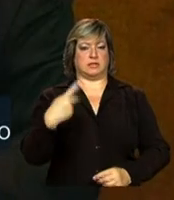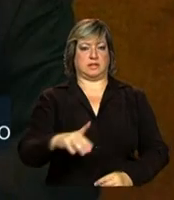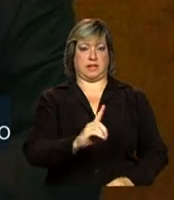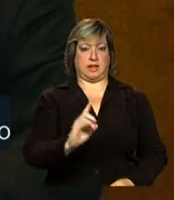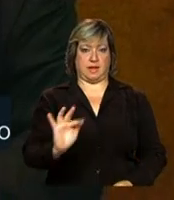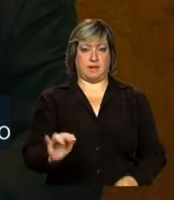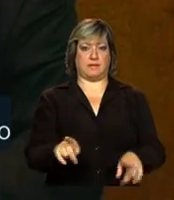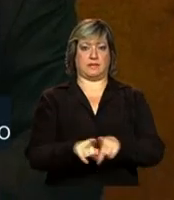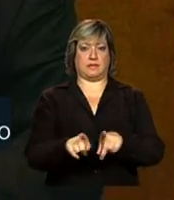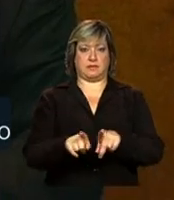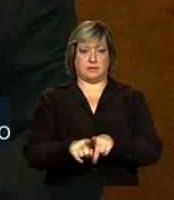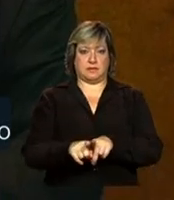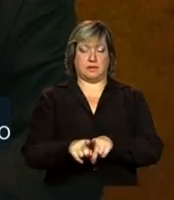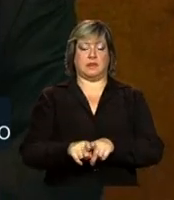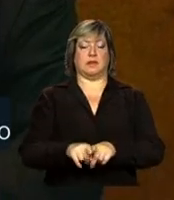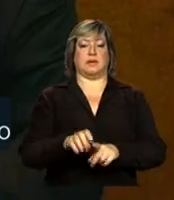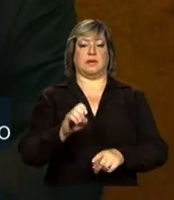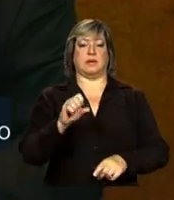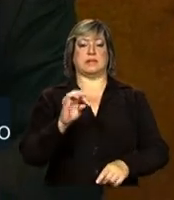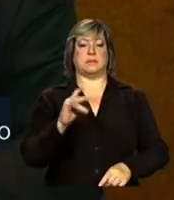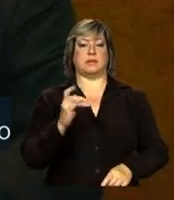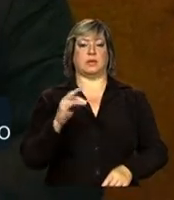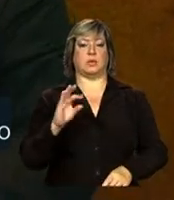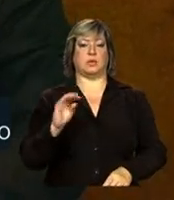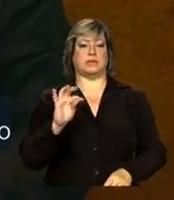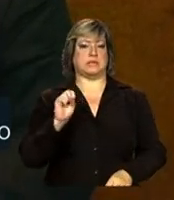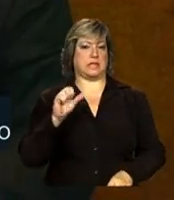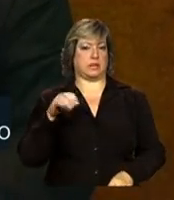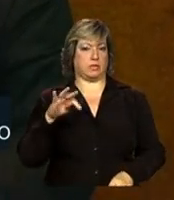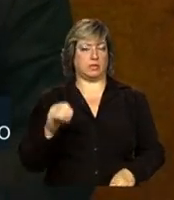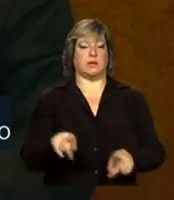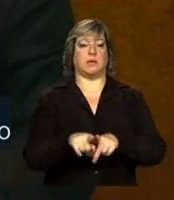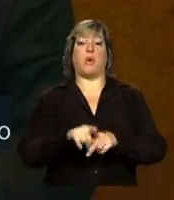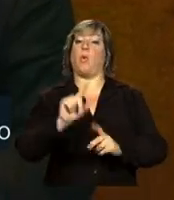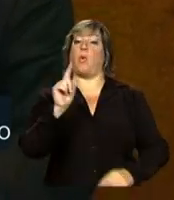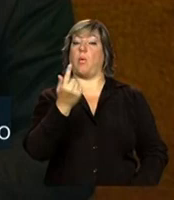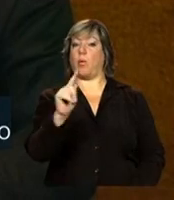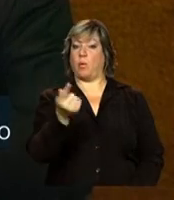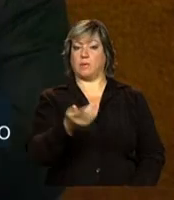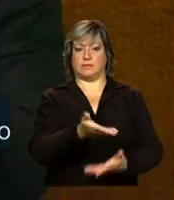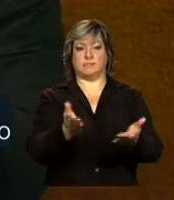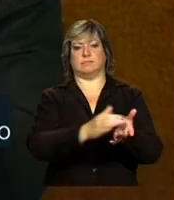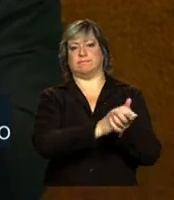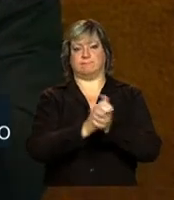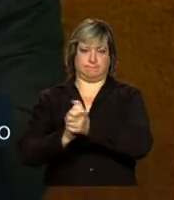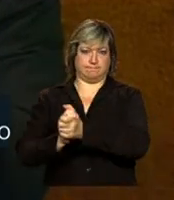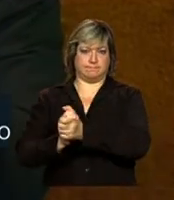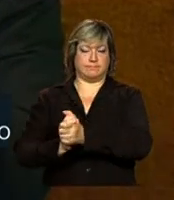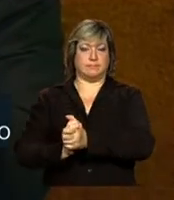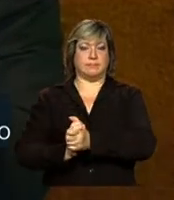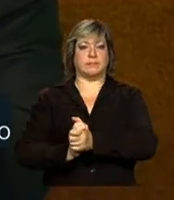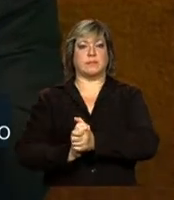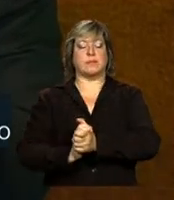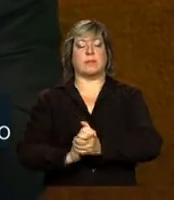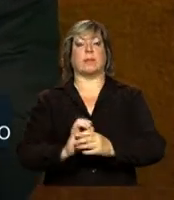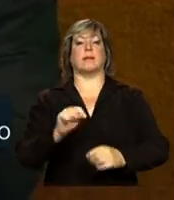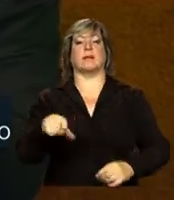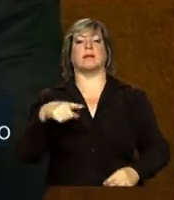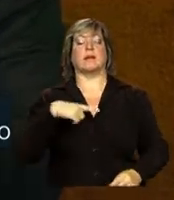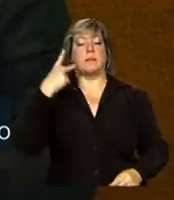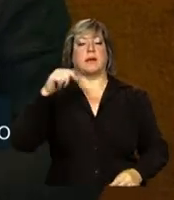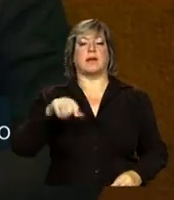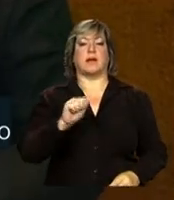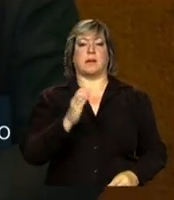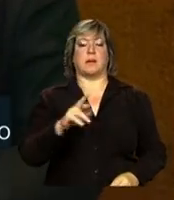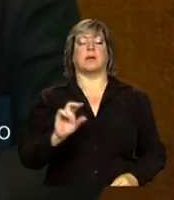Lu Paulo do Espírito Santo e Humberto lá de Goiás para nós daá é sempre uma